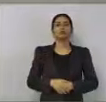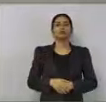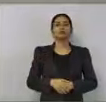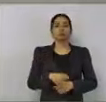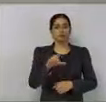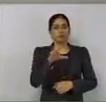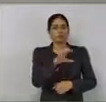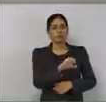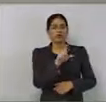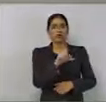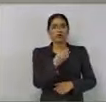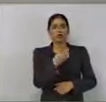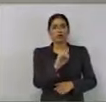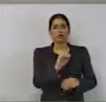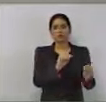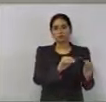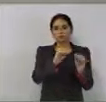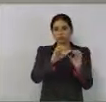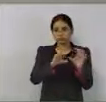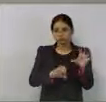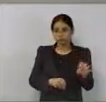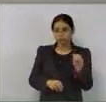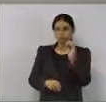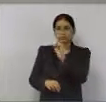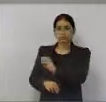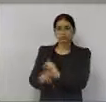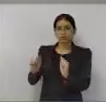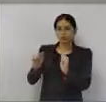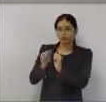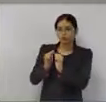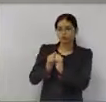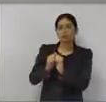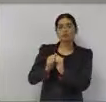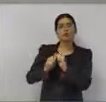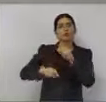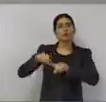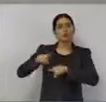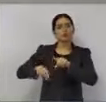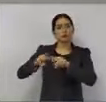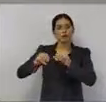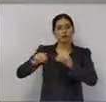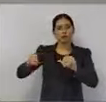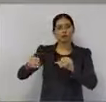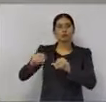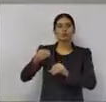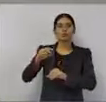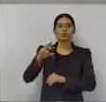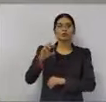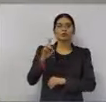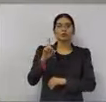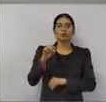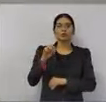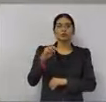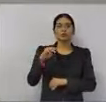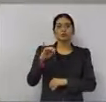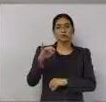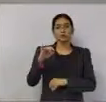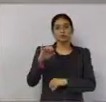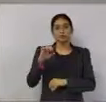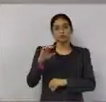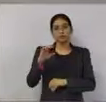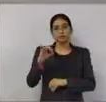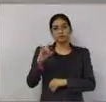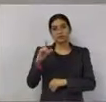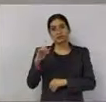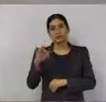lodo da estação junto com o resíduo domiciliar. Tá? É claro que existem alguns estudos